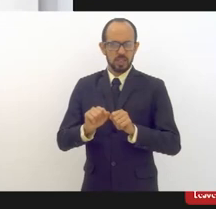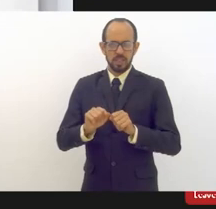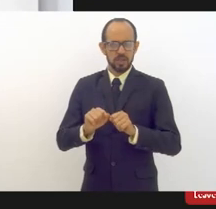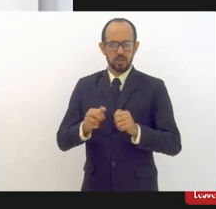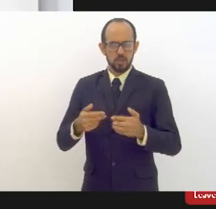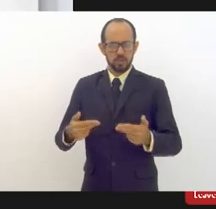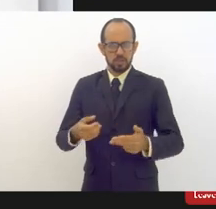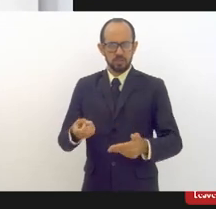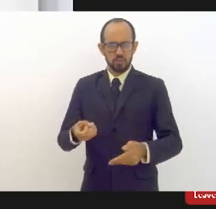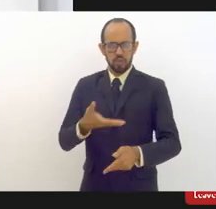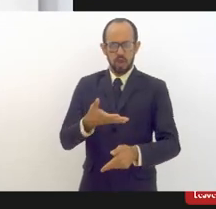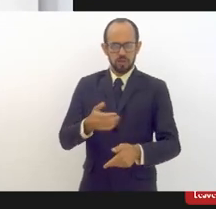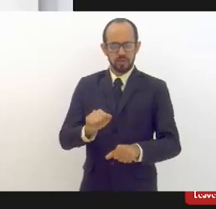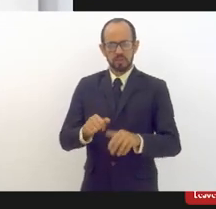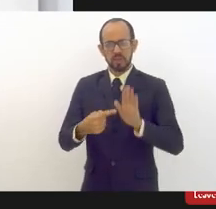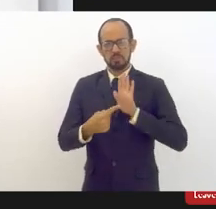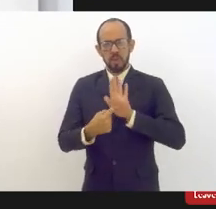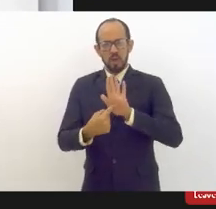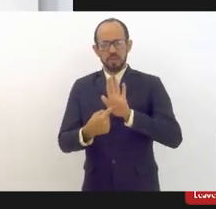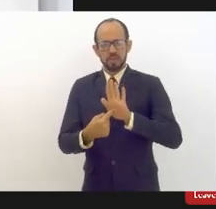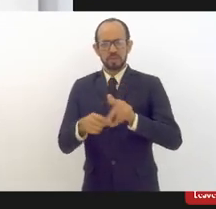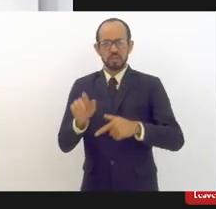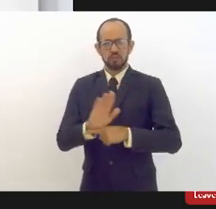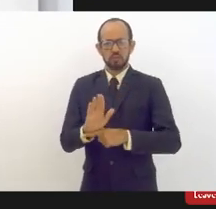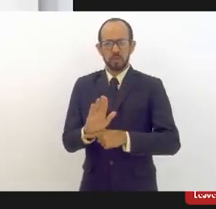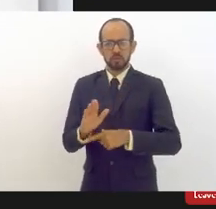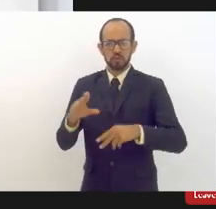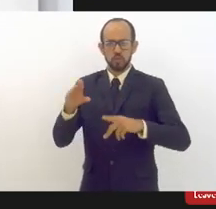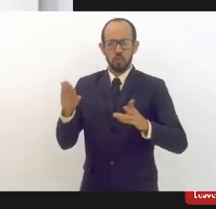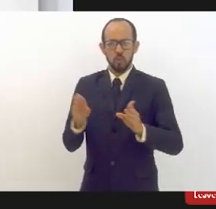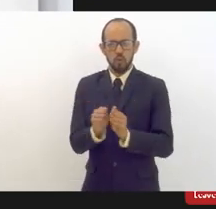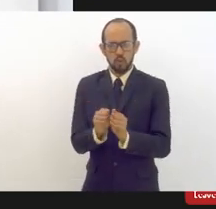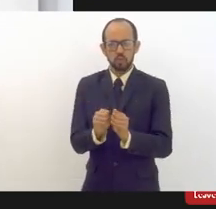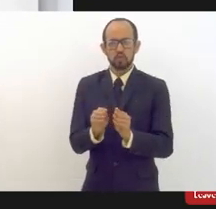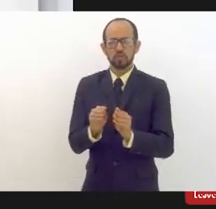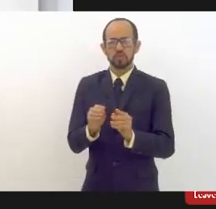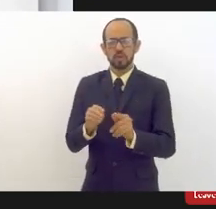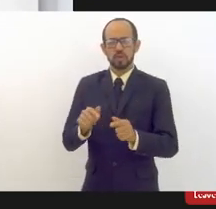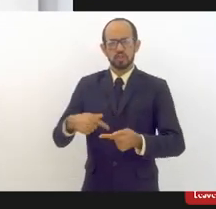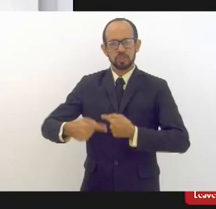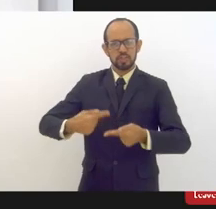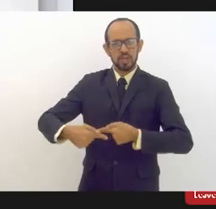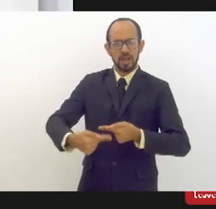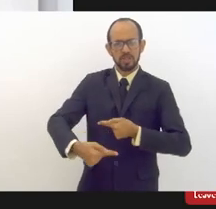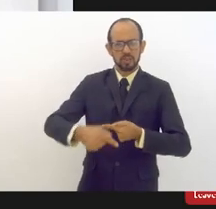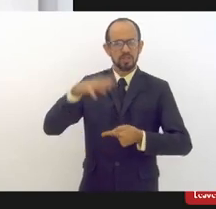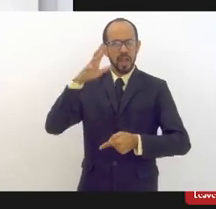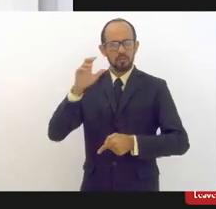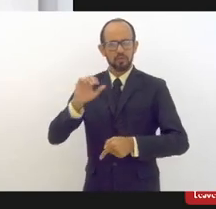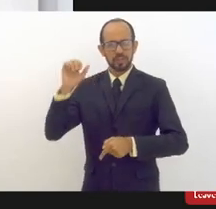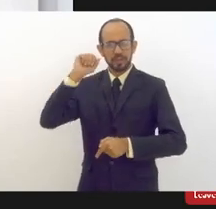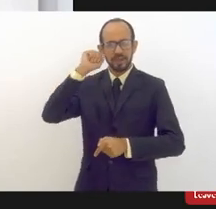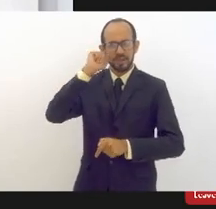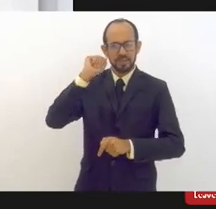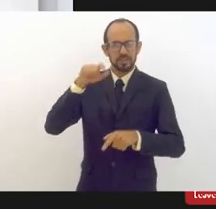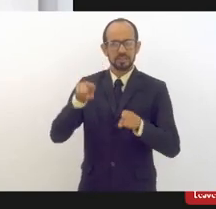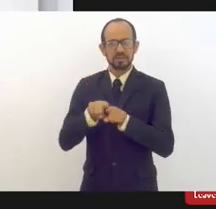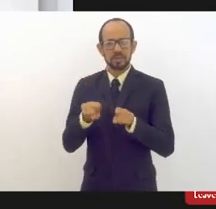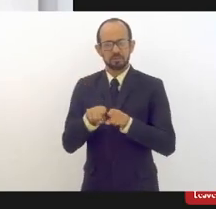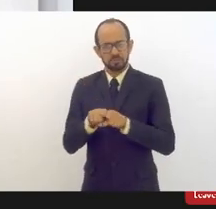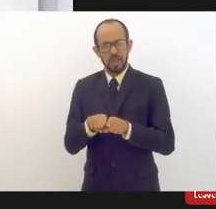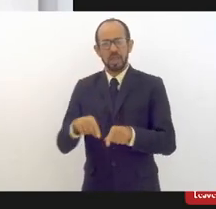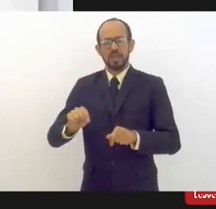amostra de curta, animação, circuito de heranças africanas, que tem feito um grande sucesso na rede, no Instituto Prédios